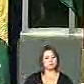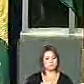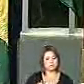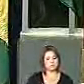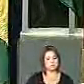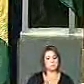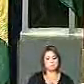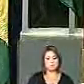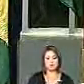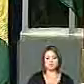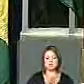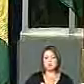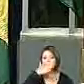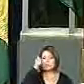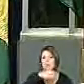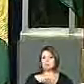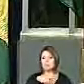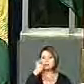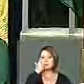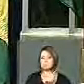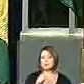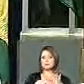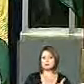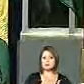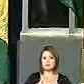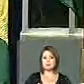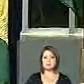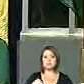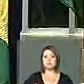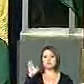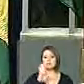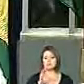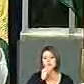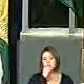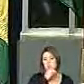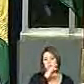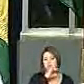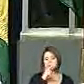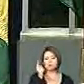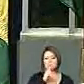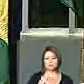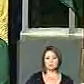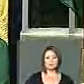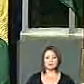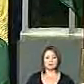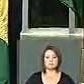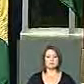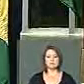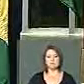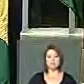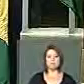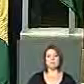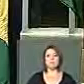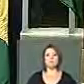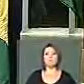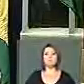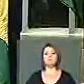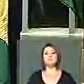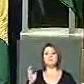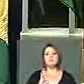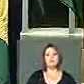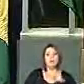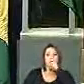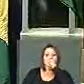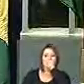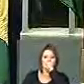mulheres procurando algo que não encontravam, uma oportunidade de um emprego decente dentro do próprio Brasil. Ao